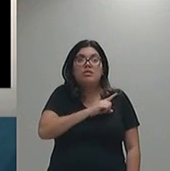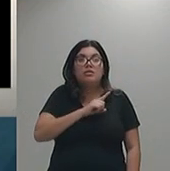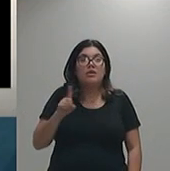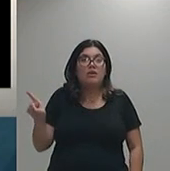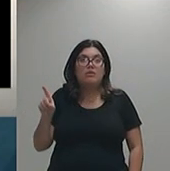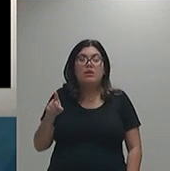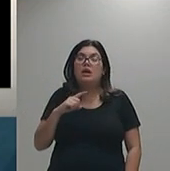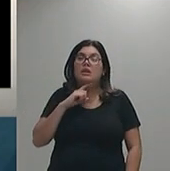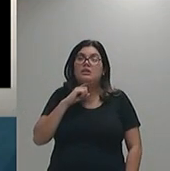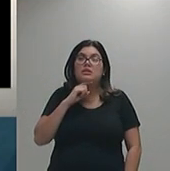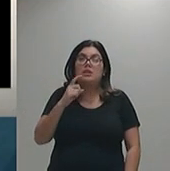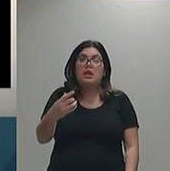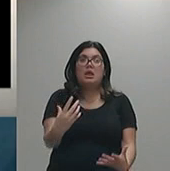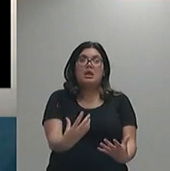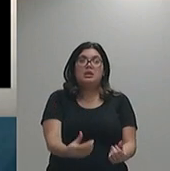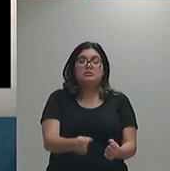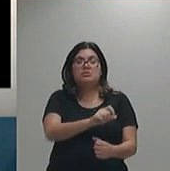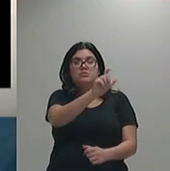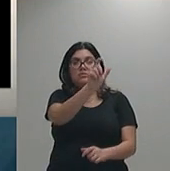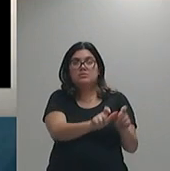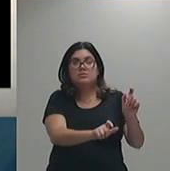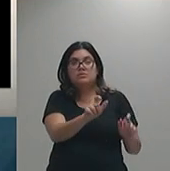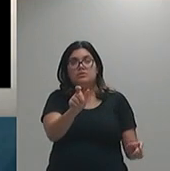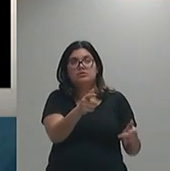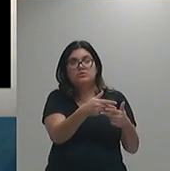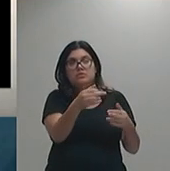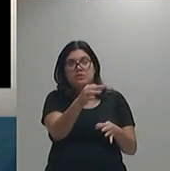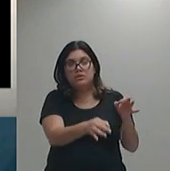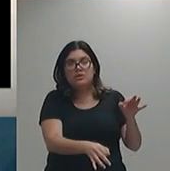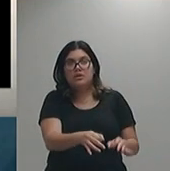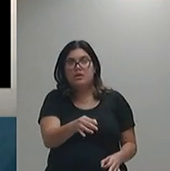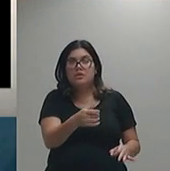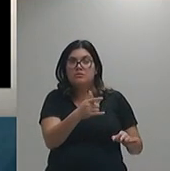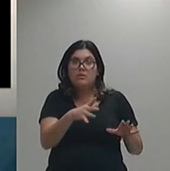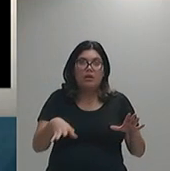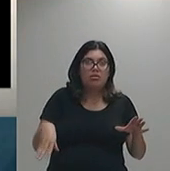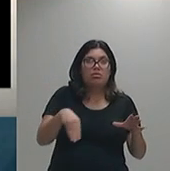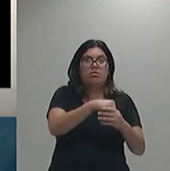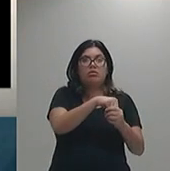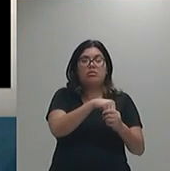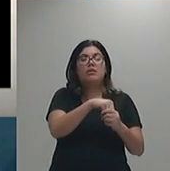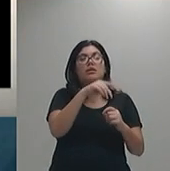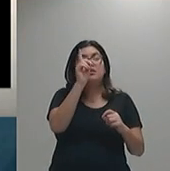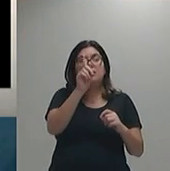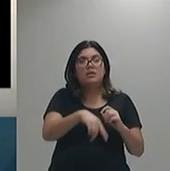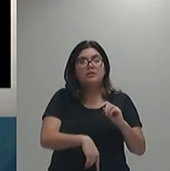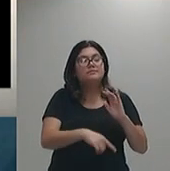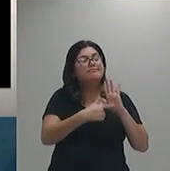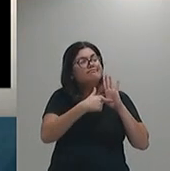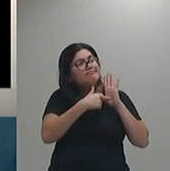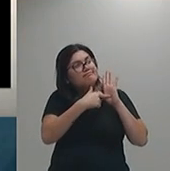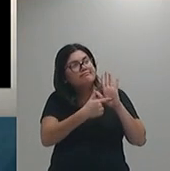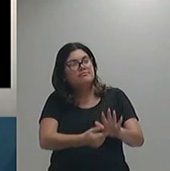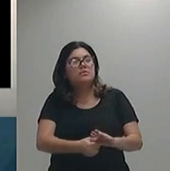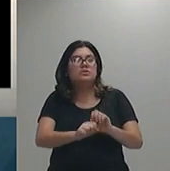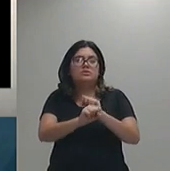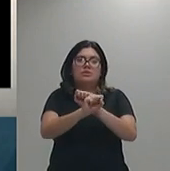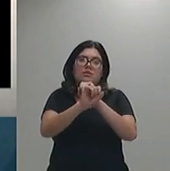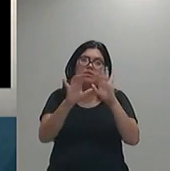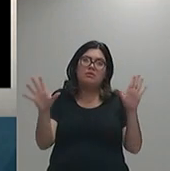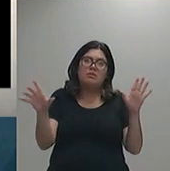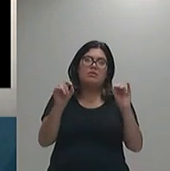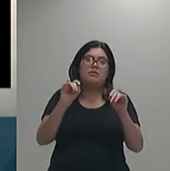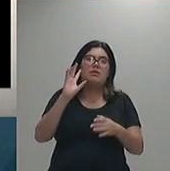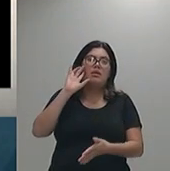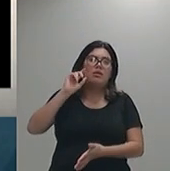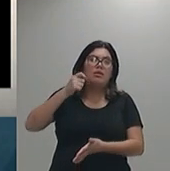a coisa julgada no processo em que ela não é parte e isso está expressamente referido na decisão que